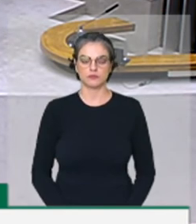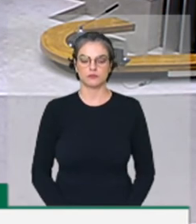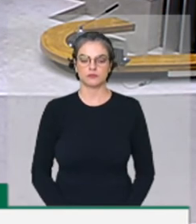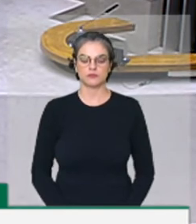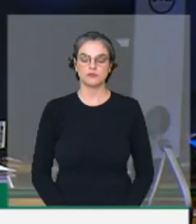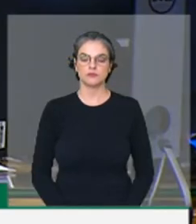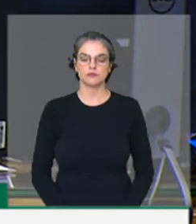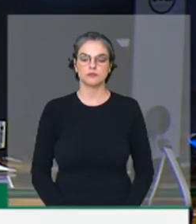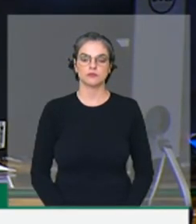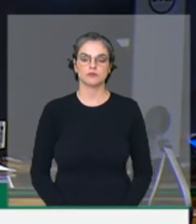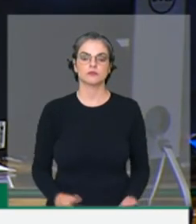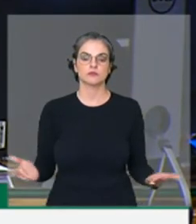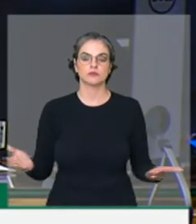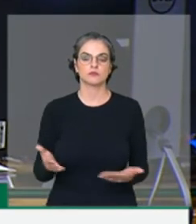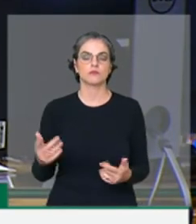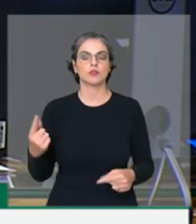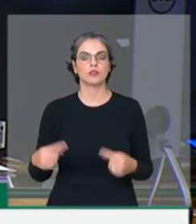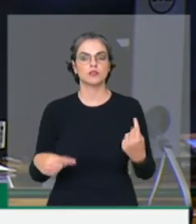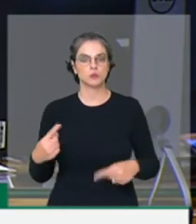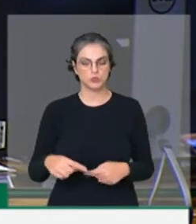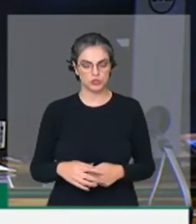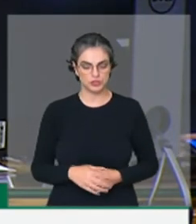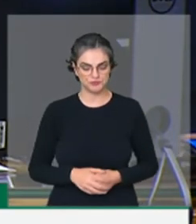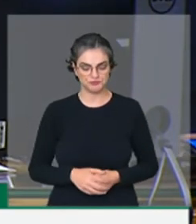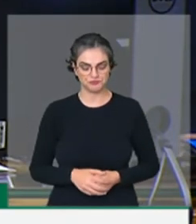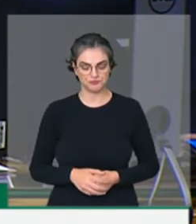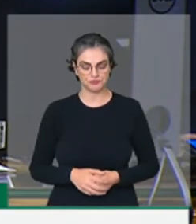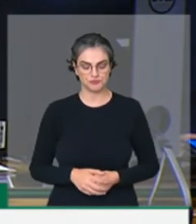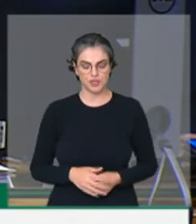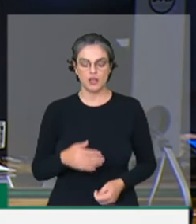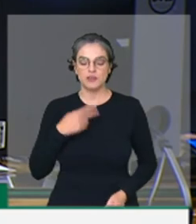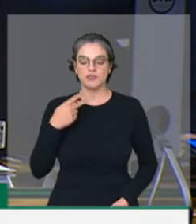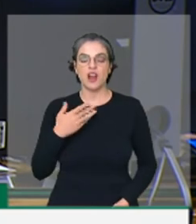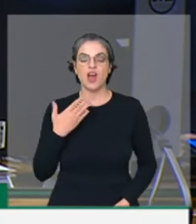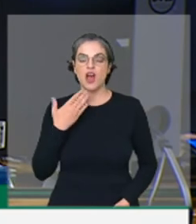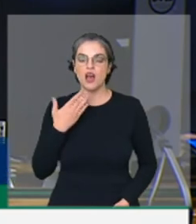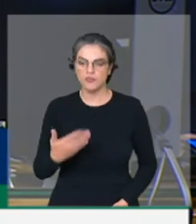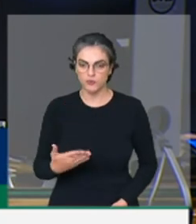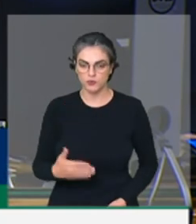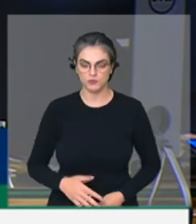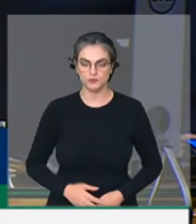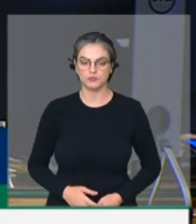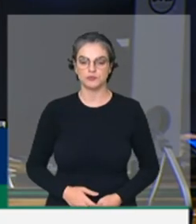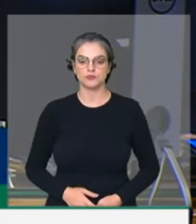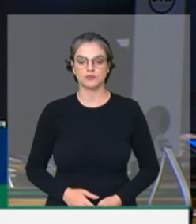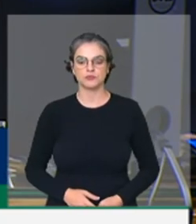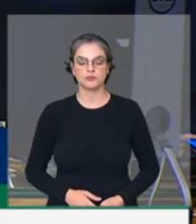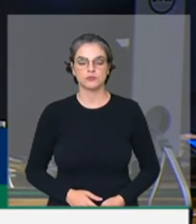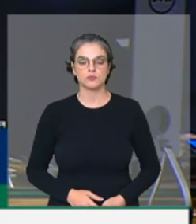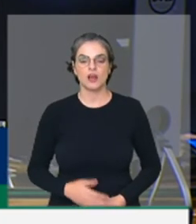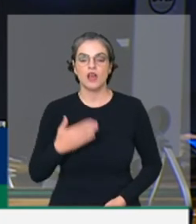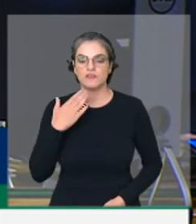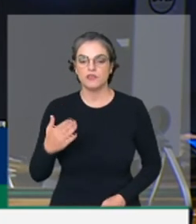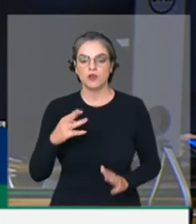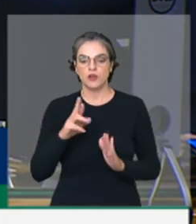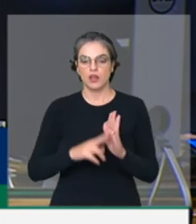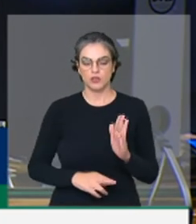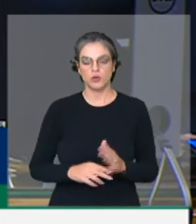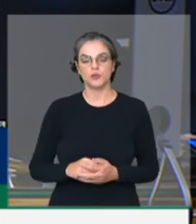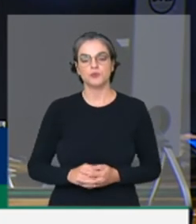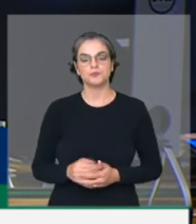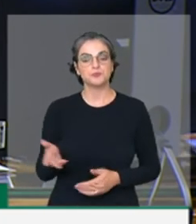Para encaminhar, para discutir a favor do parecer, deputada Alice